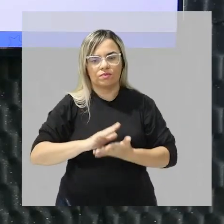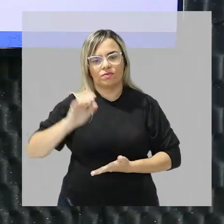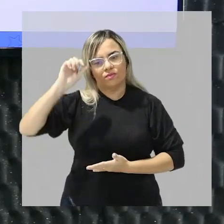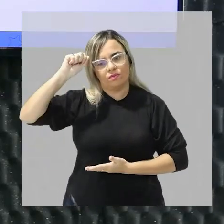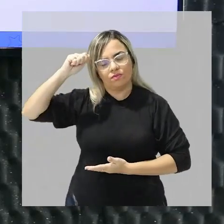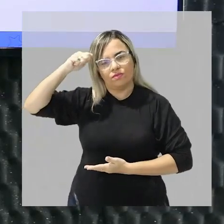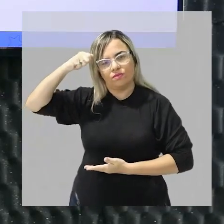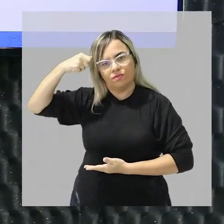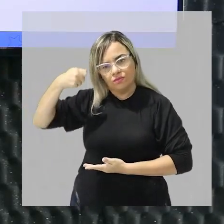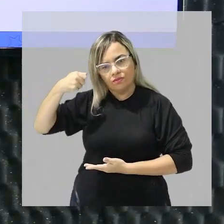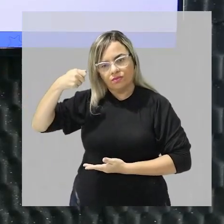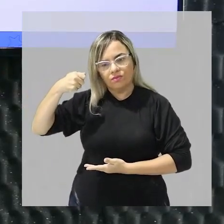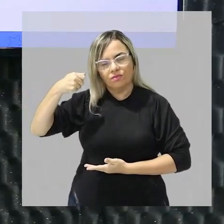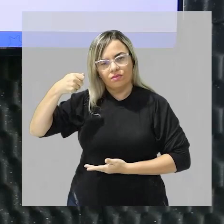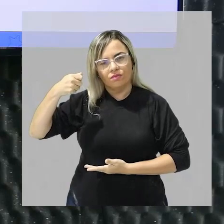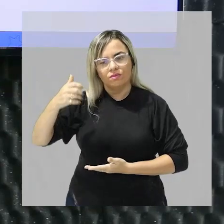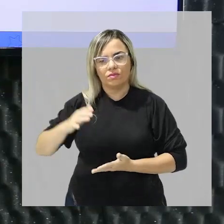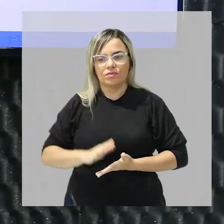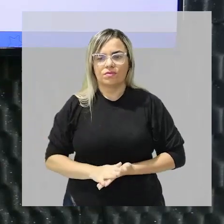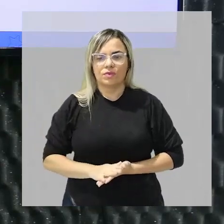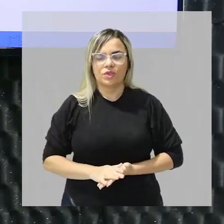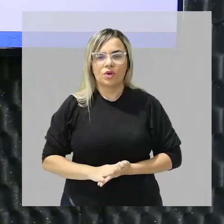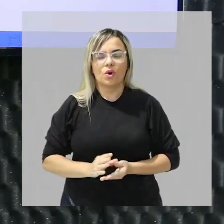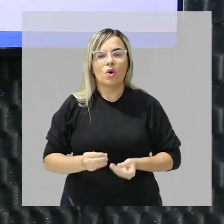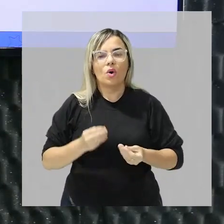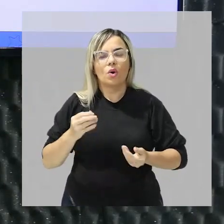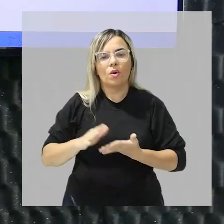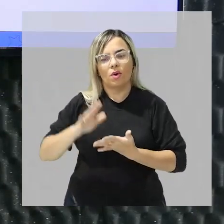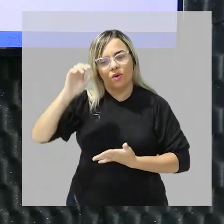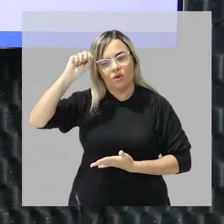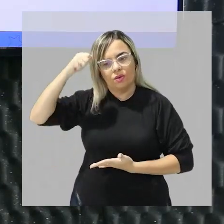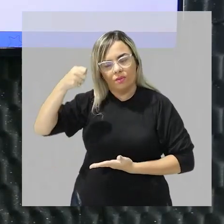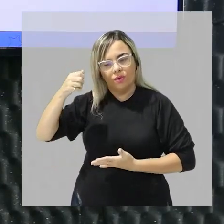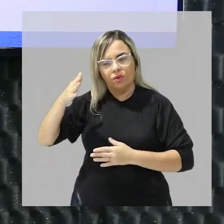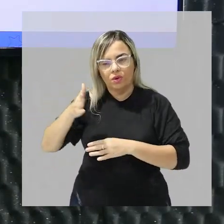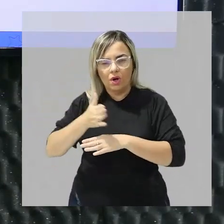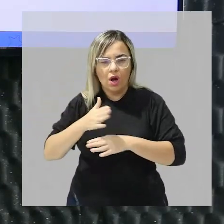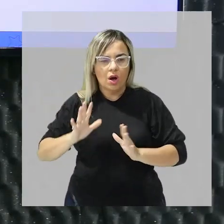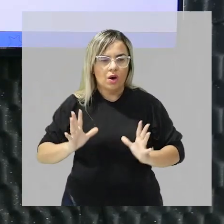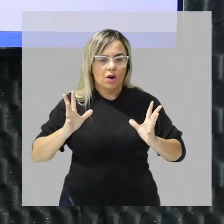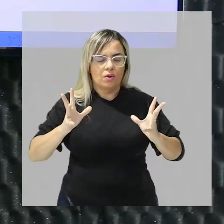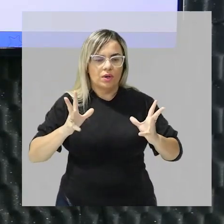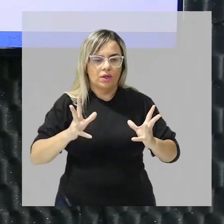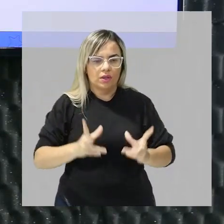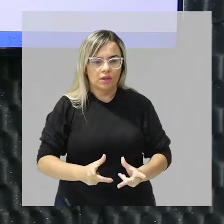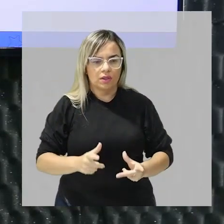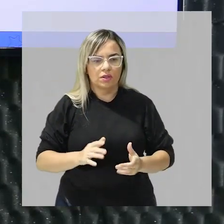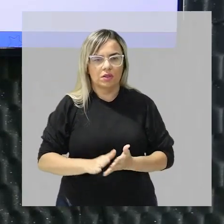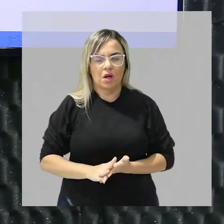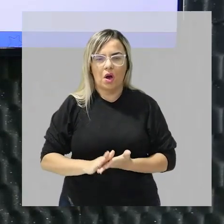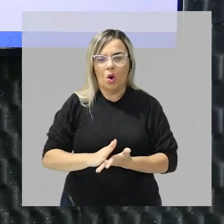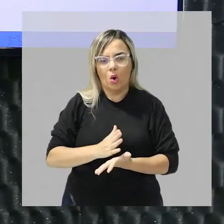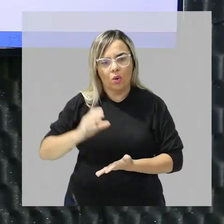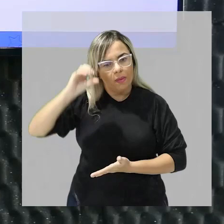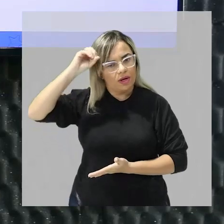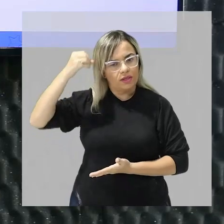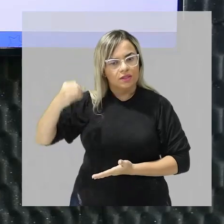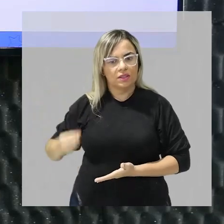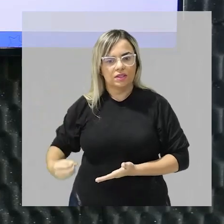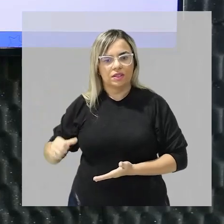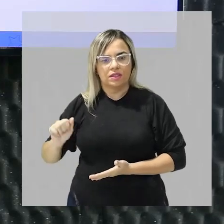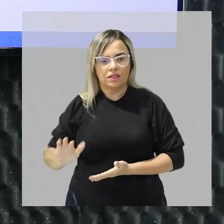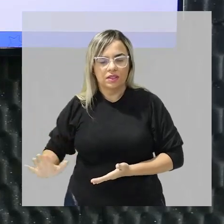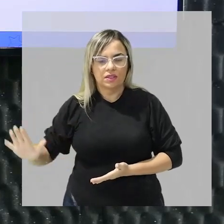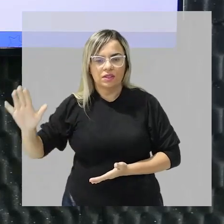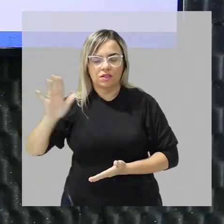de identidade racial, chamando de negros todos aqueles com alguma ascendência africana, e